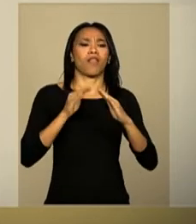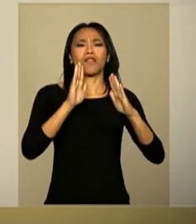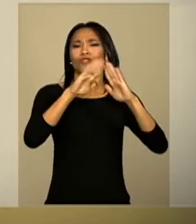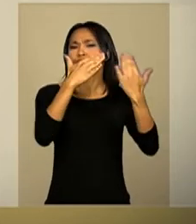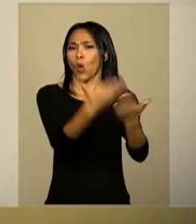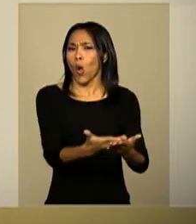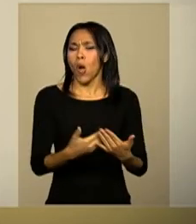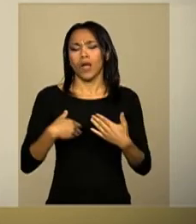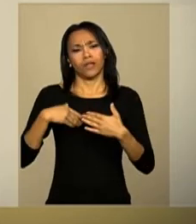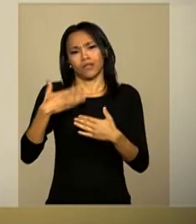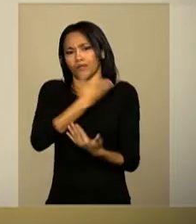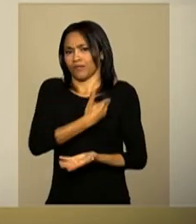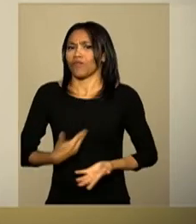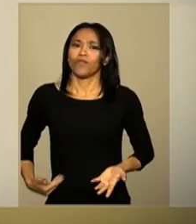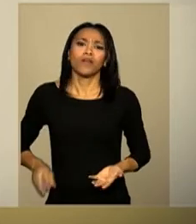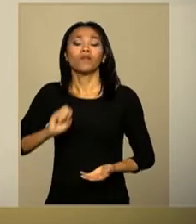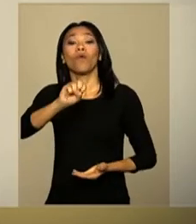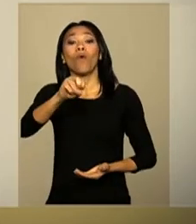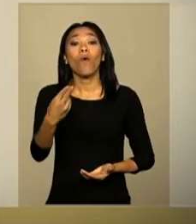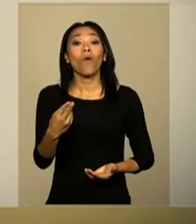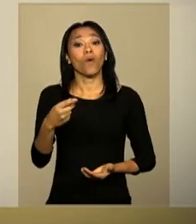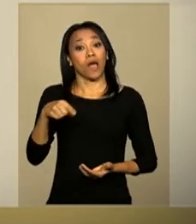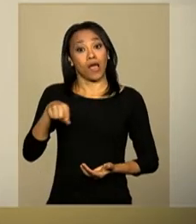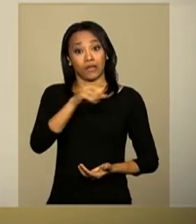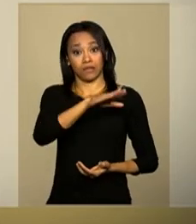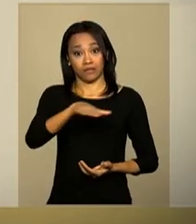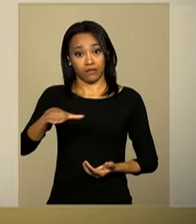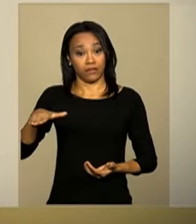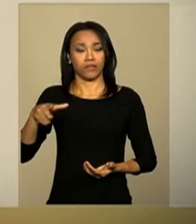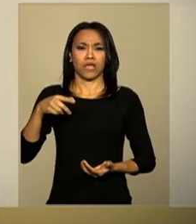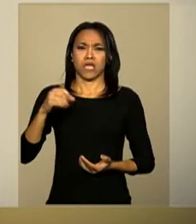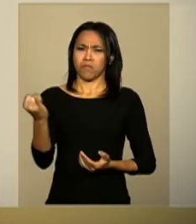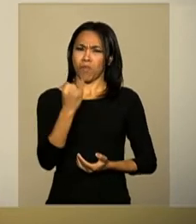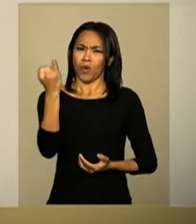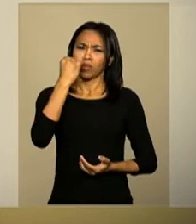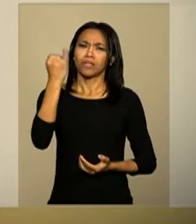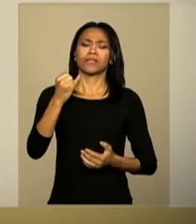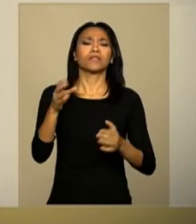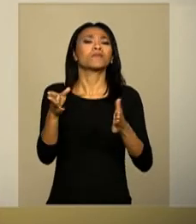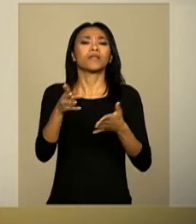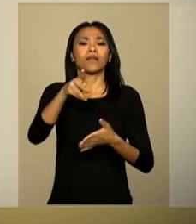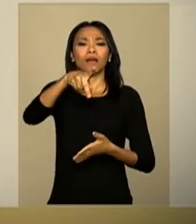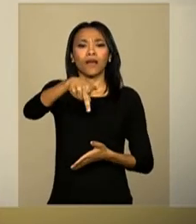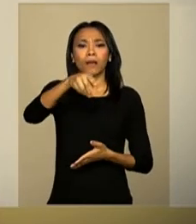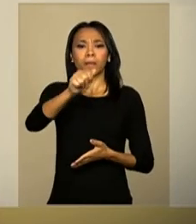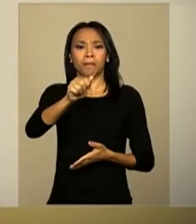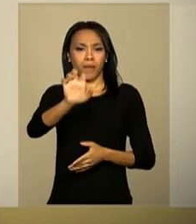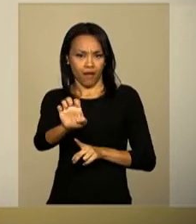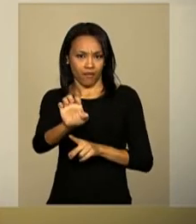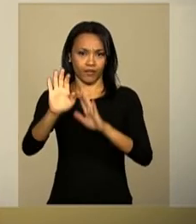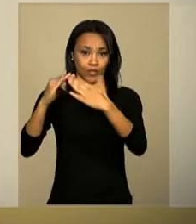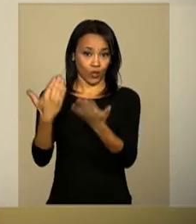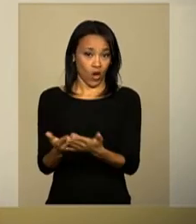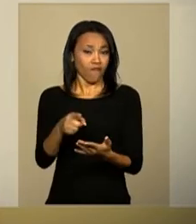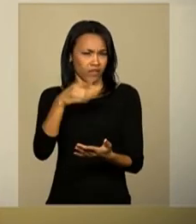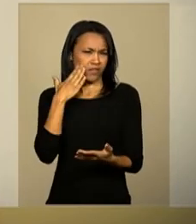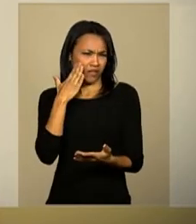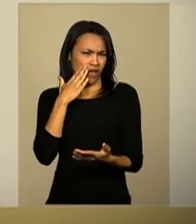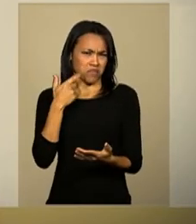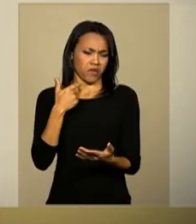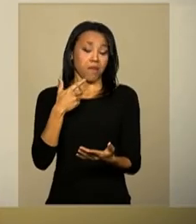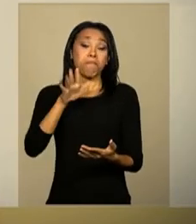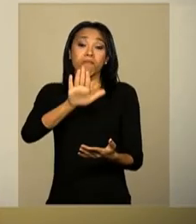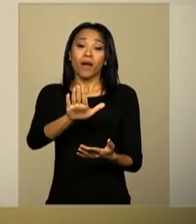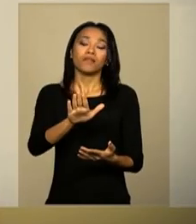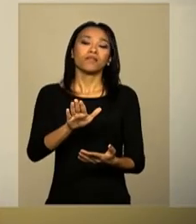seja para as escolas públicas Ou aquelas muito importantes escolas das apaes aliás eu não sei se você